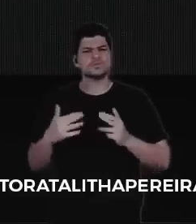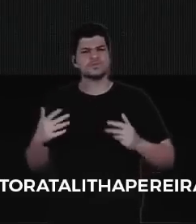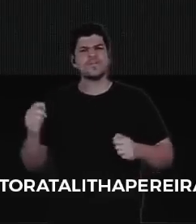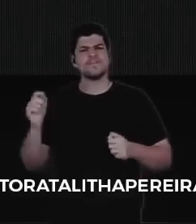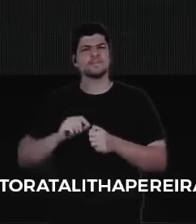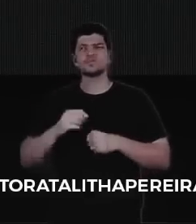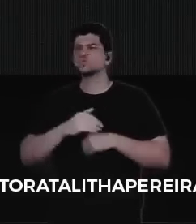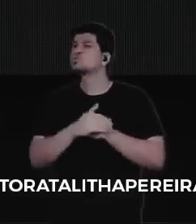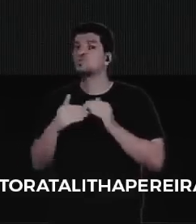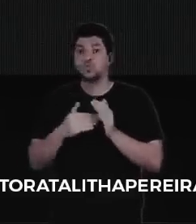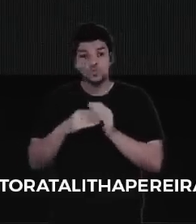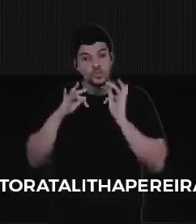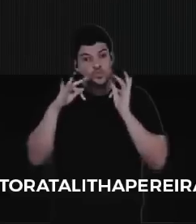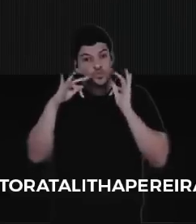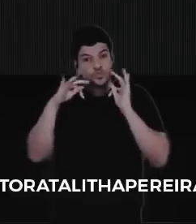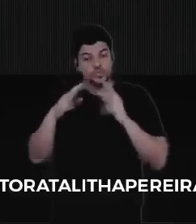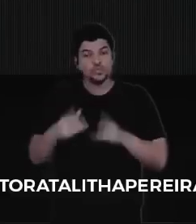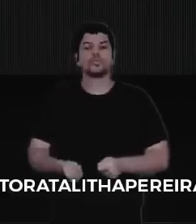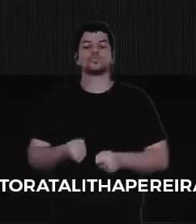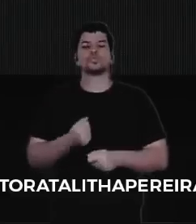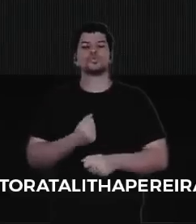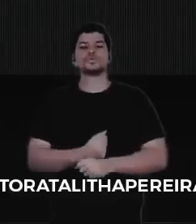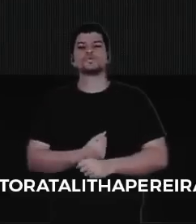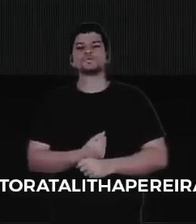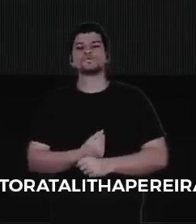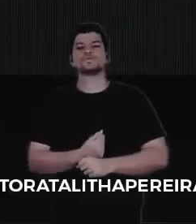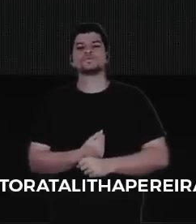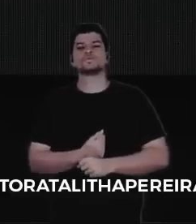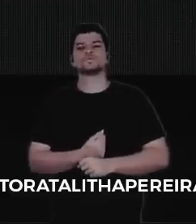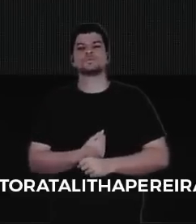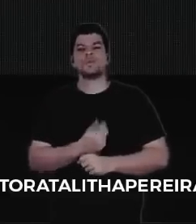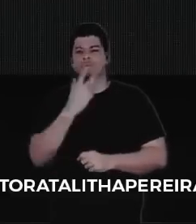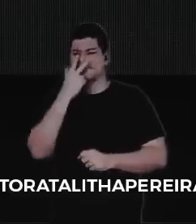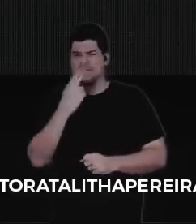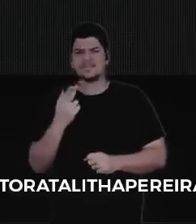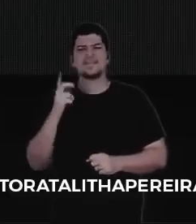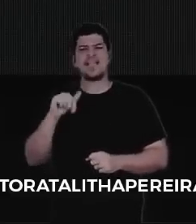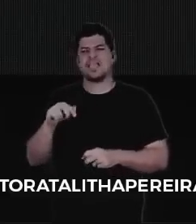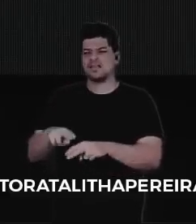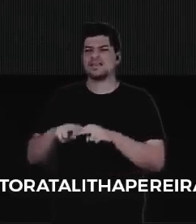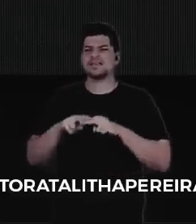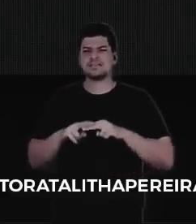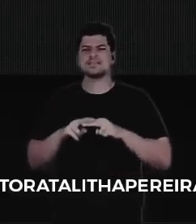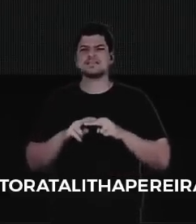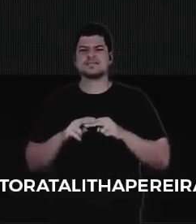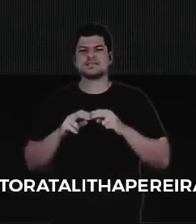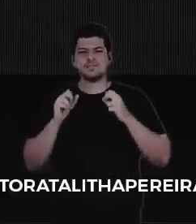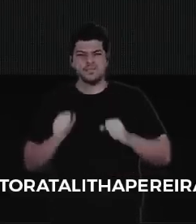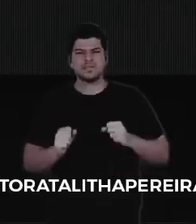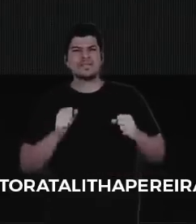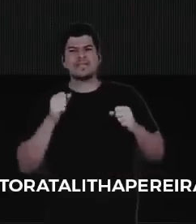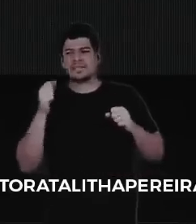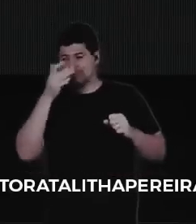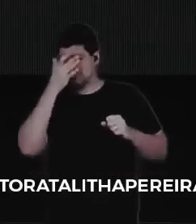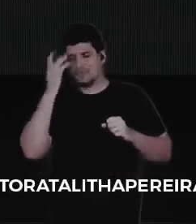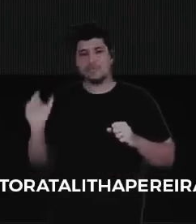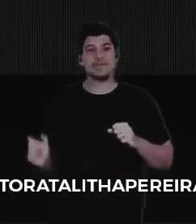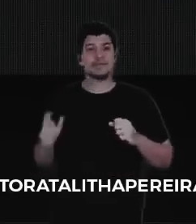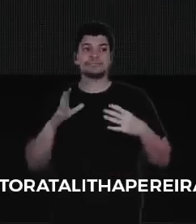tudo que você faz, vai ser uma razão, um motivo para essa